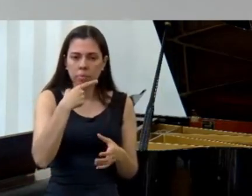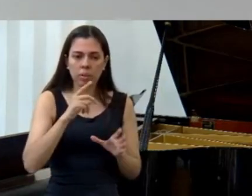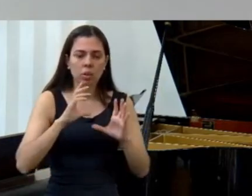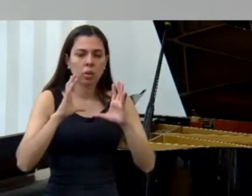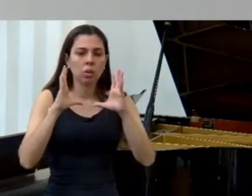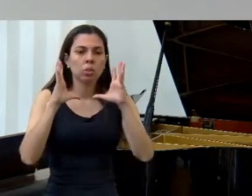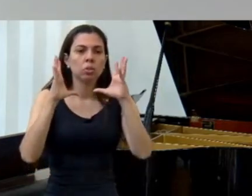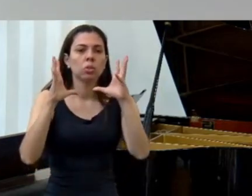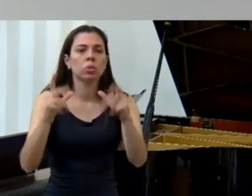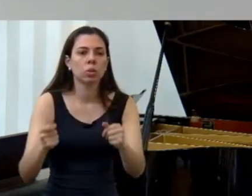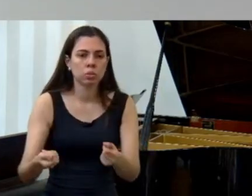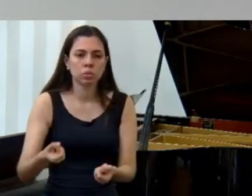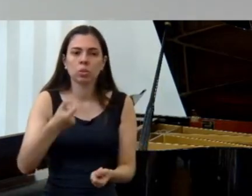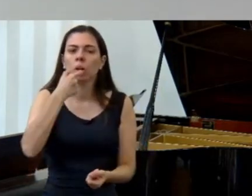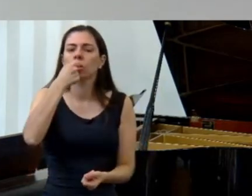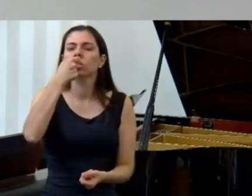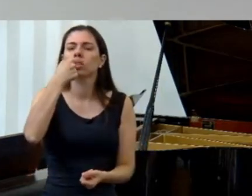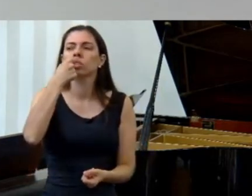Tentou contra a sua própria vida.